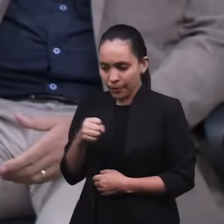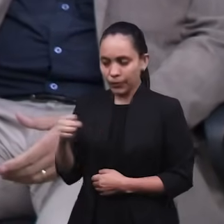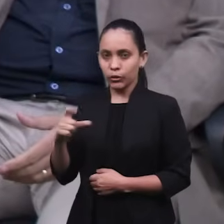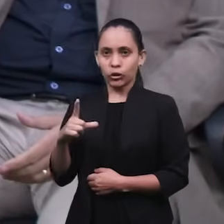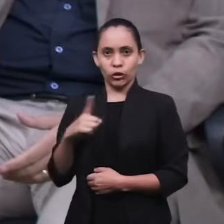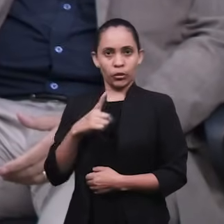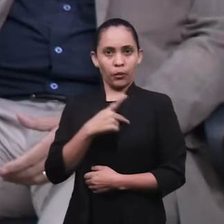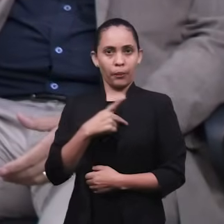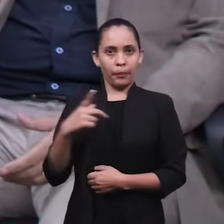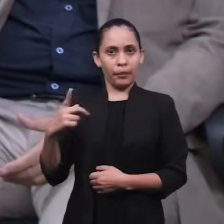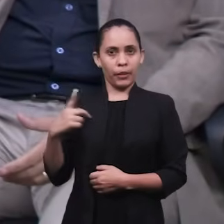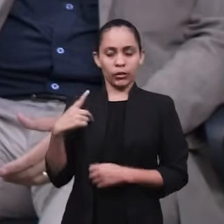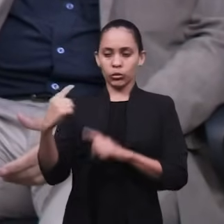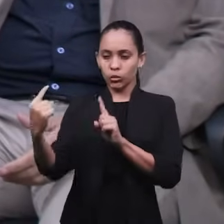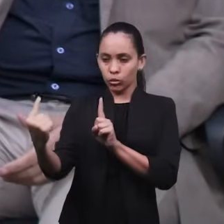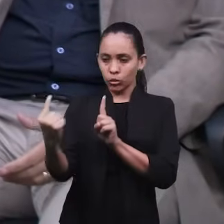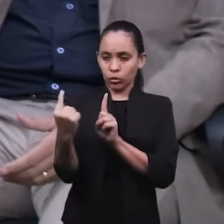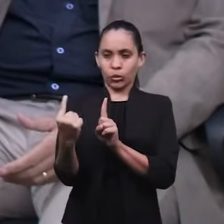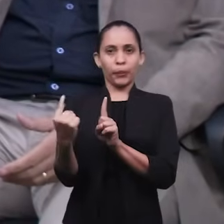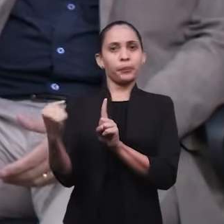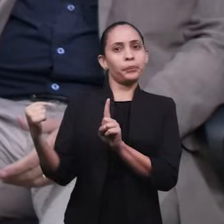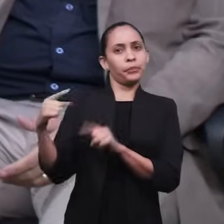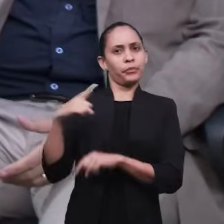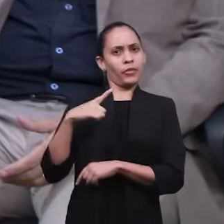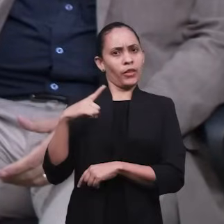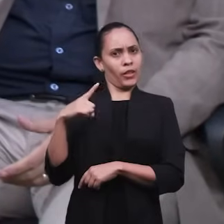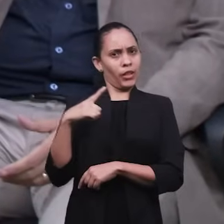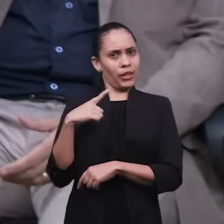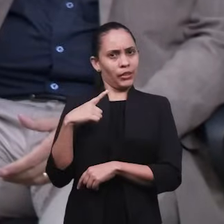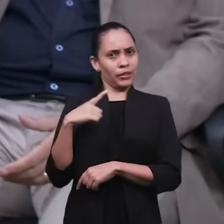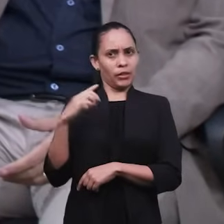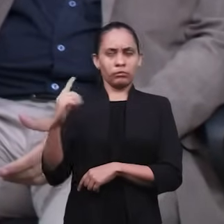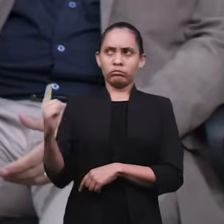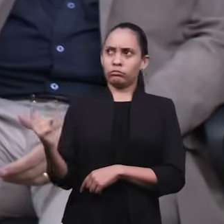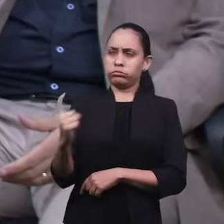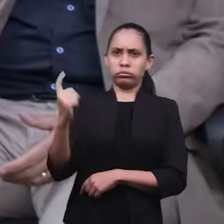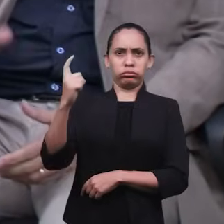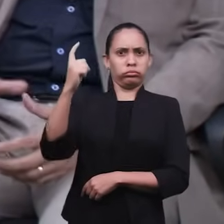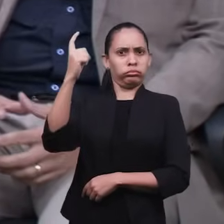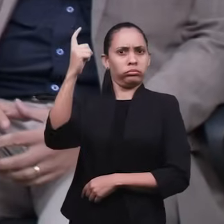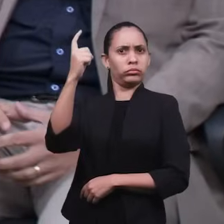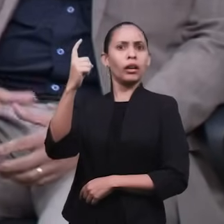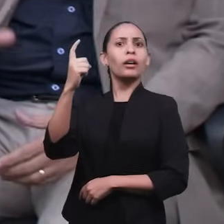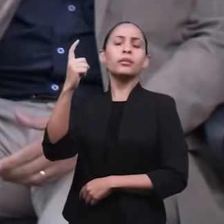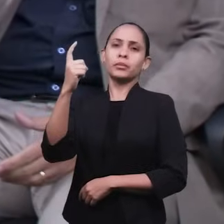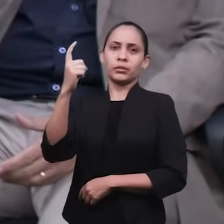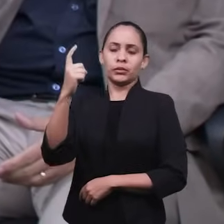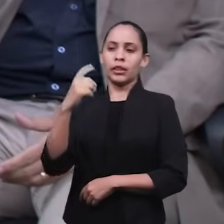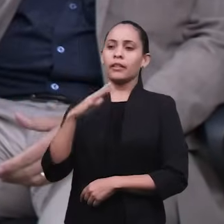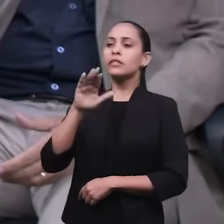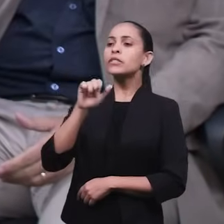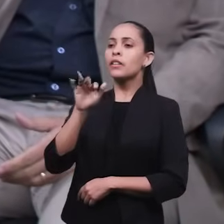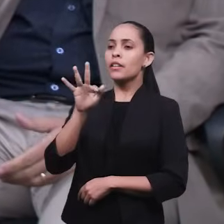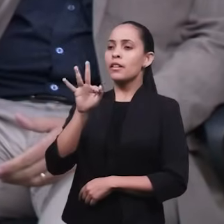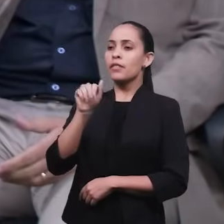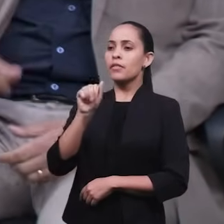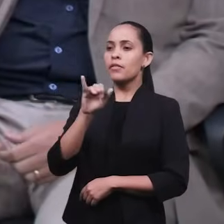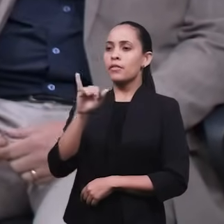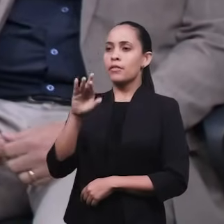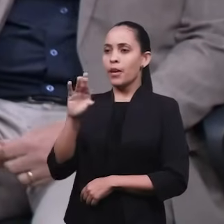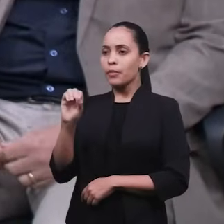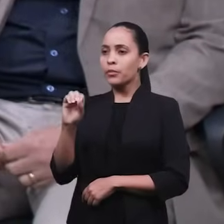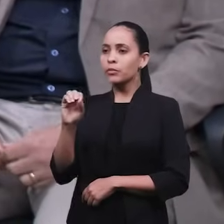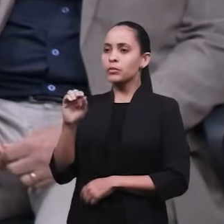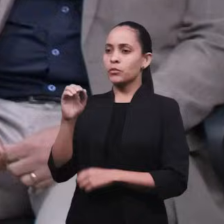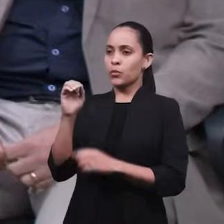de um pastor à frente, ele era mais alto que os outros, né? Ele dizia, Fábio, vamos orar por